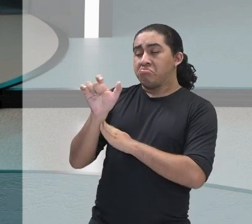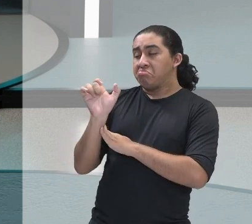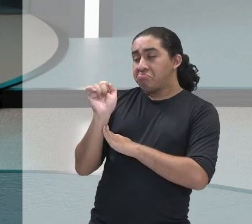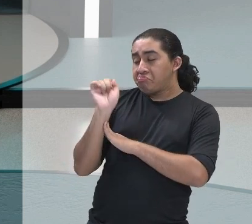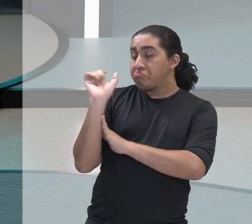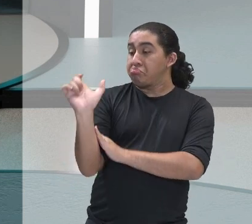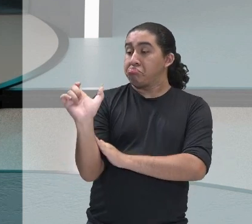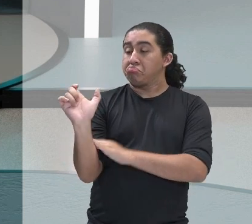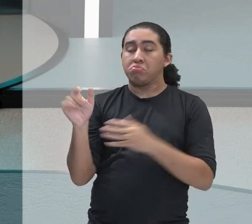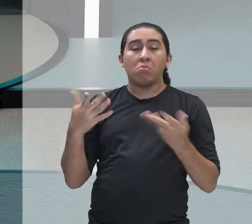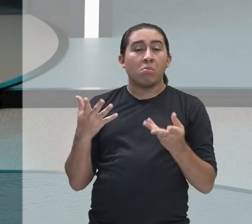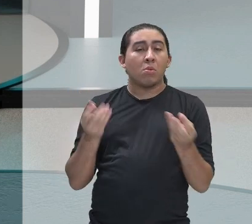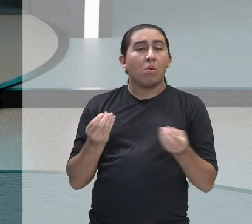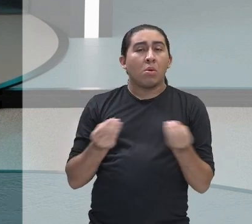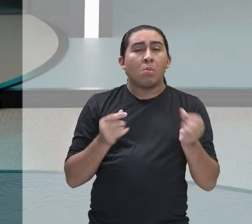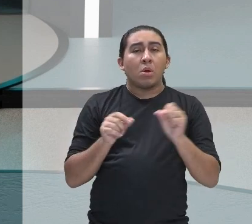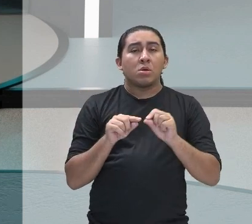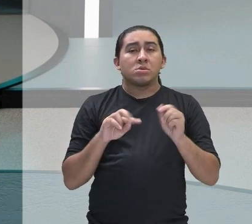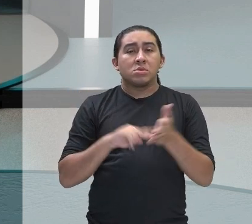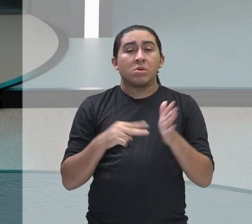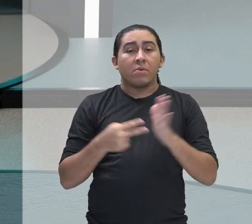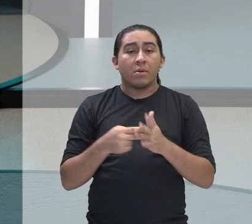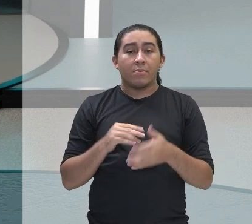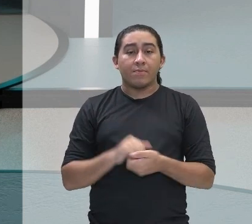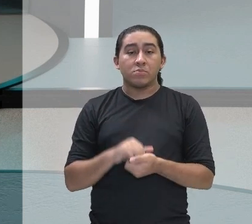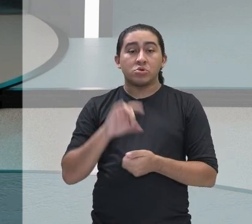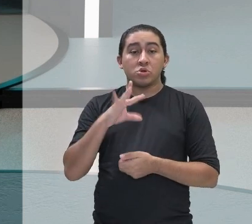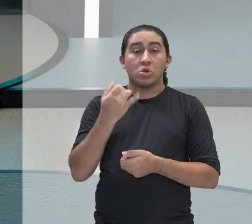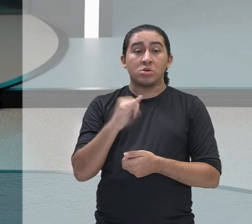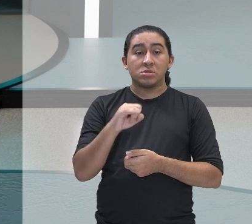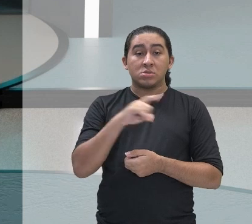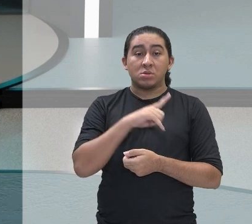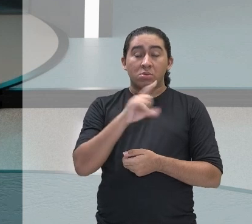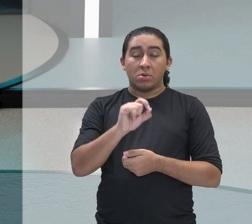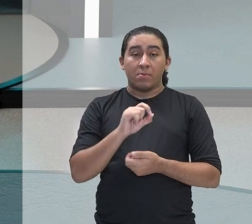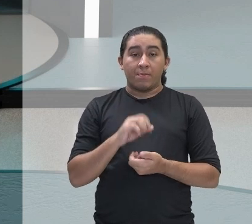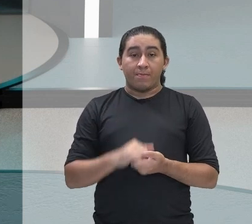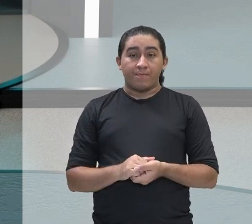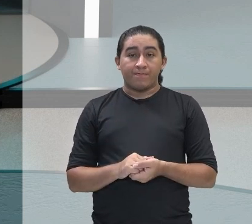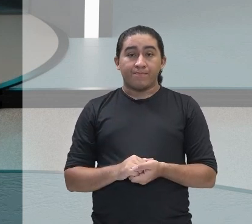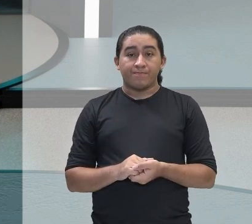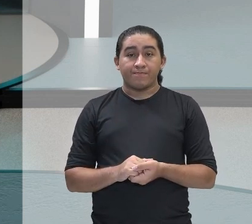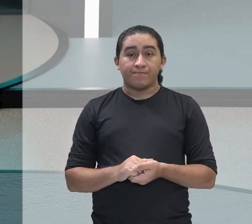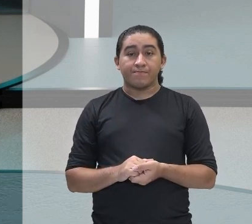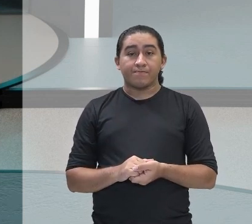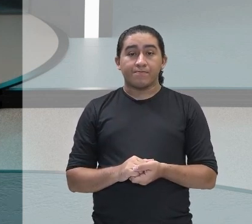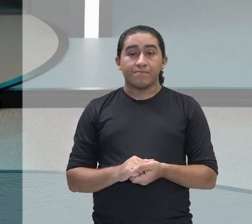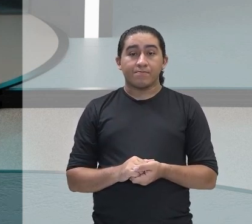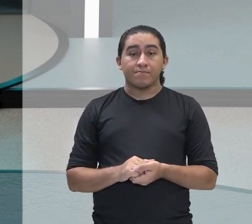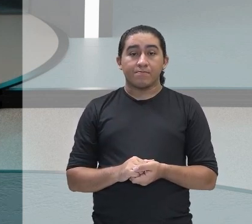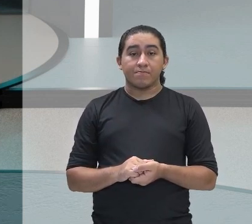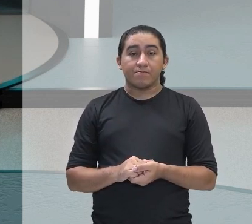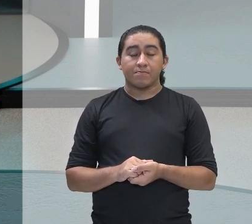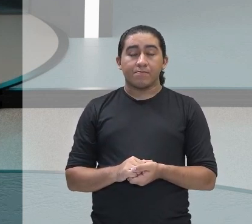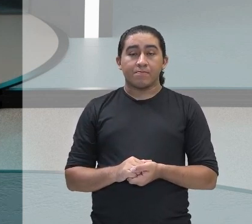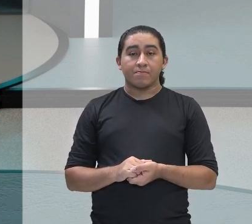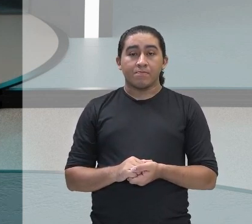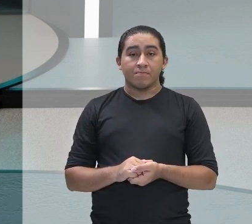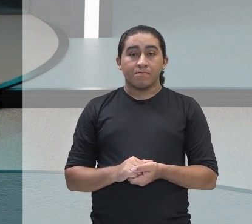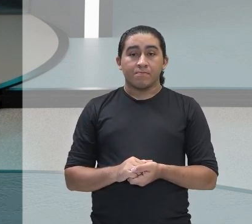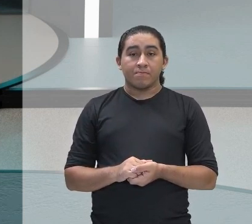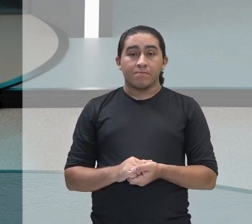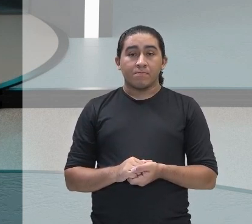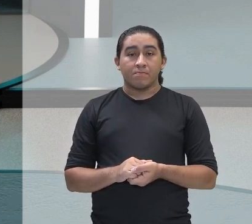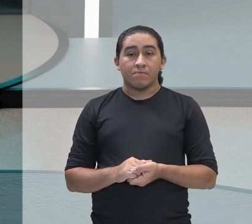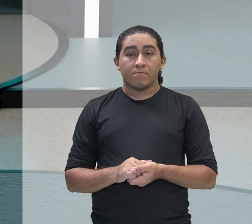justaposição, né? Vai só se juntar, né? Já está dizendo justaposição, né?